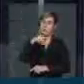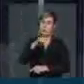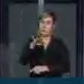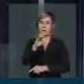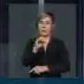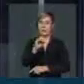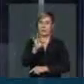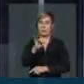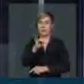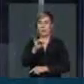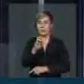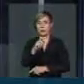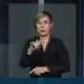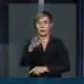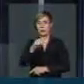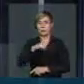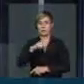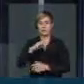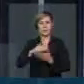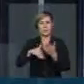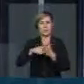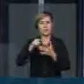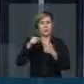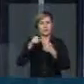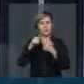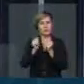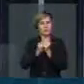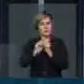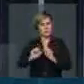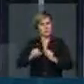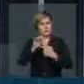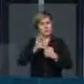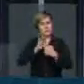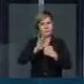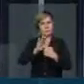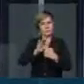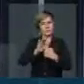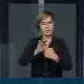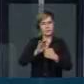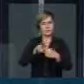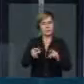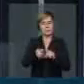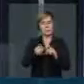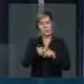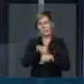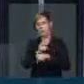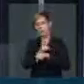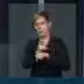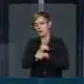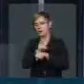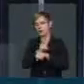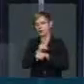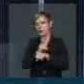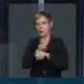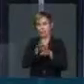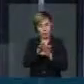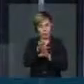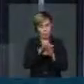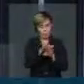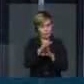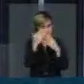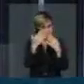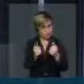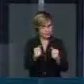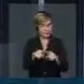a experiência, e nele a gente gosta de sempre estar se espelhando em procurando seguir mais ou menos os seus conselhos, mas a gente